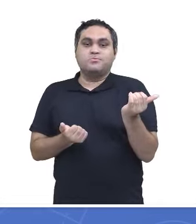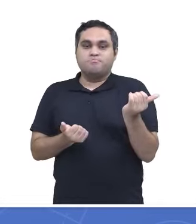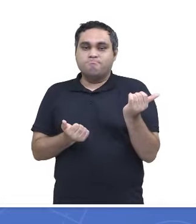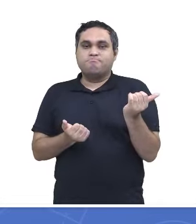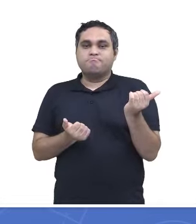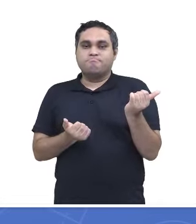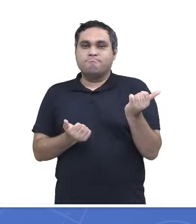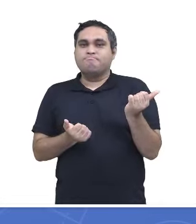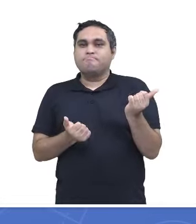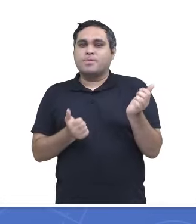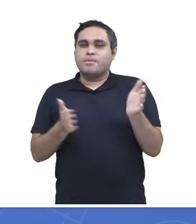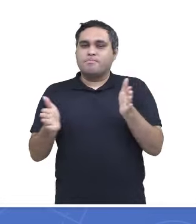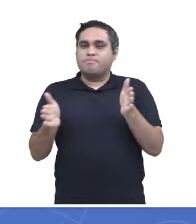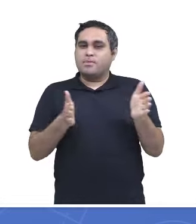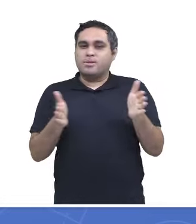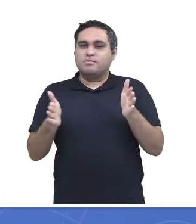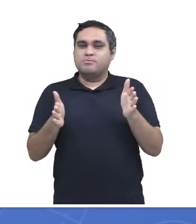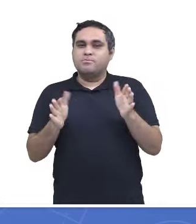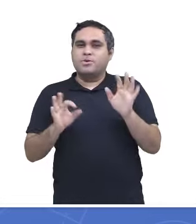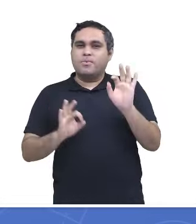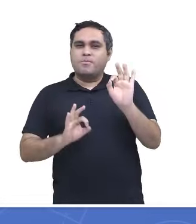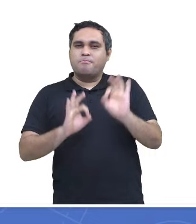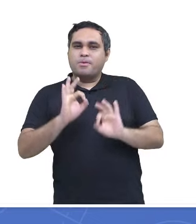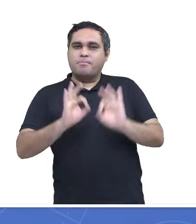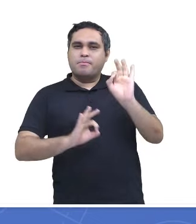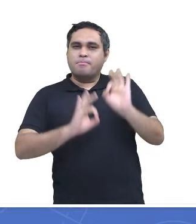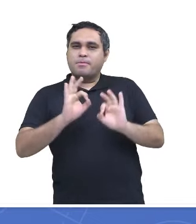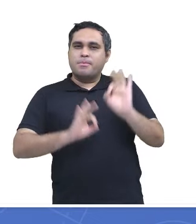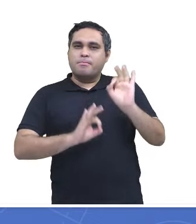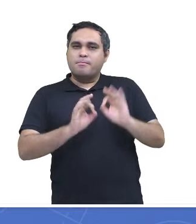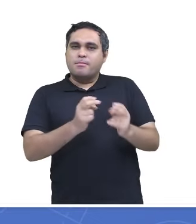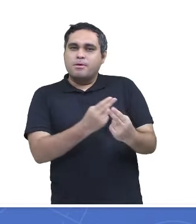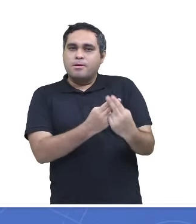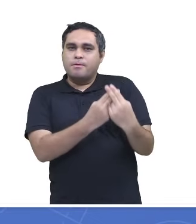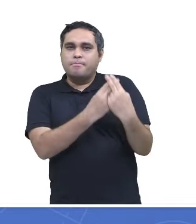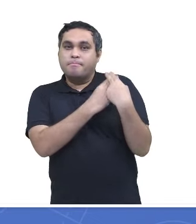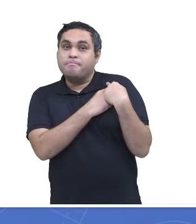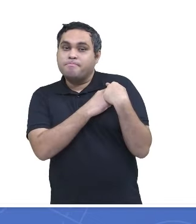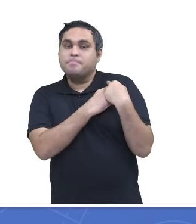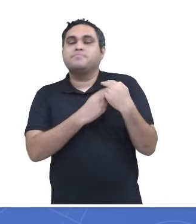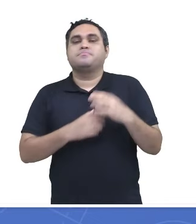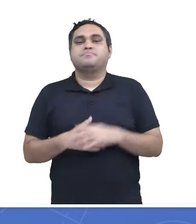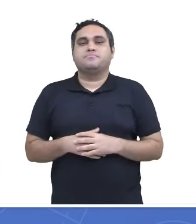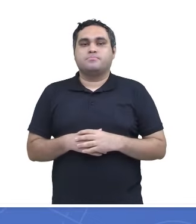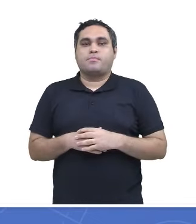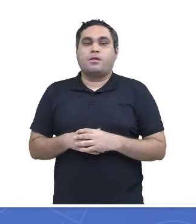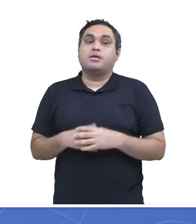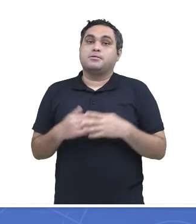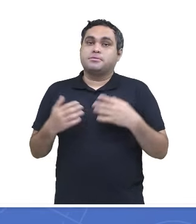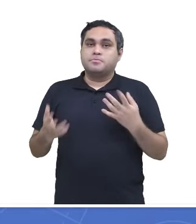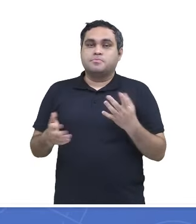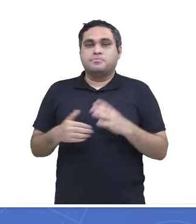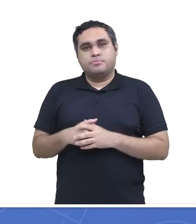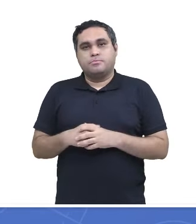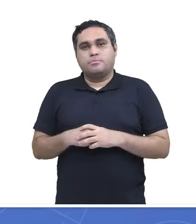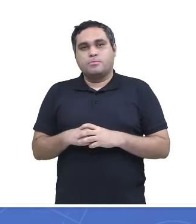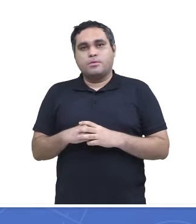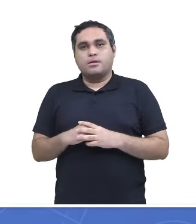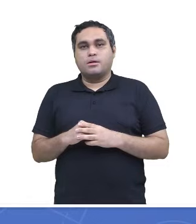tempo de preparação e responsabilidade. Vamos lá, então? Muito bem, antes de falarmos